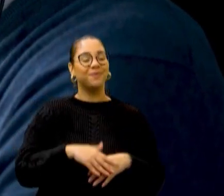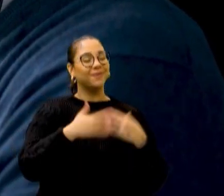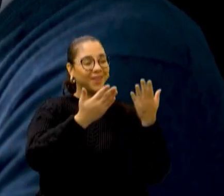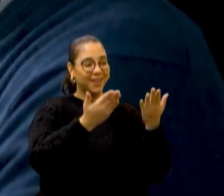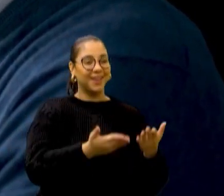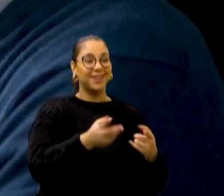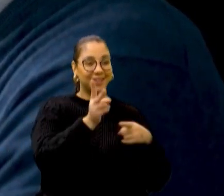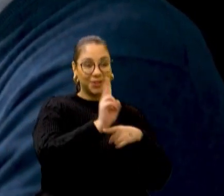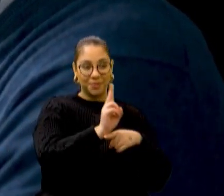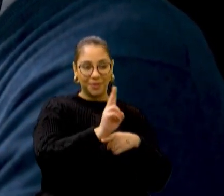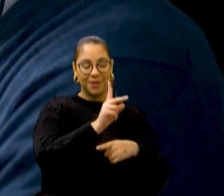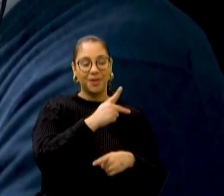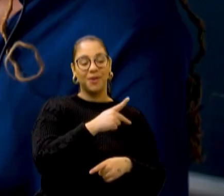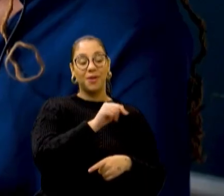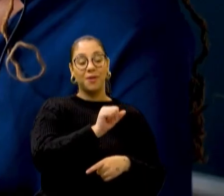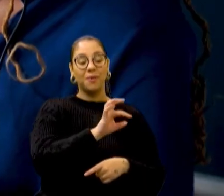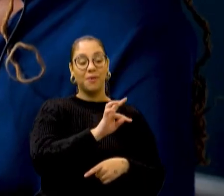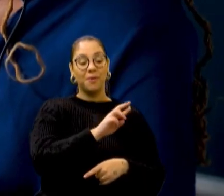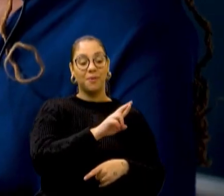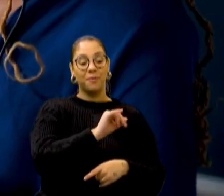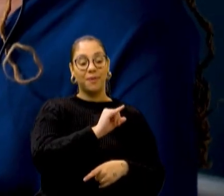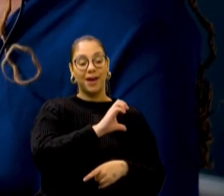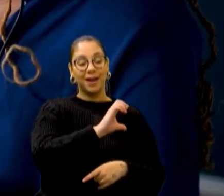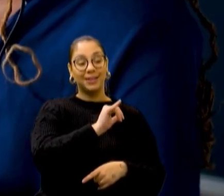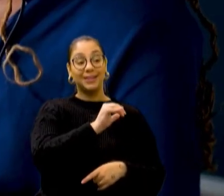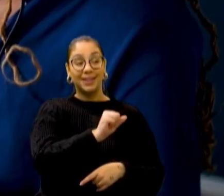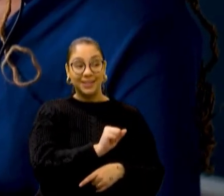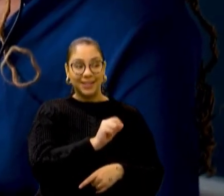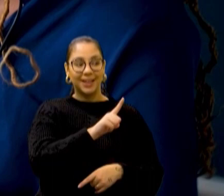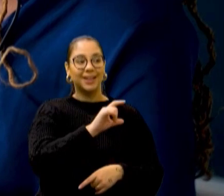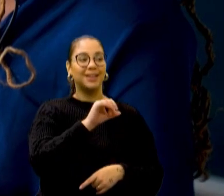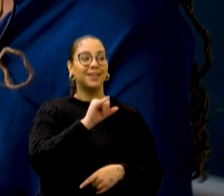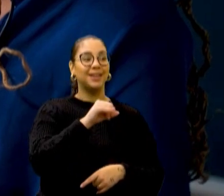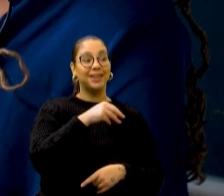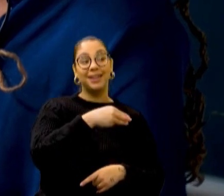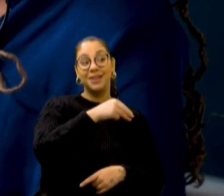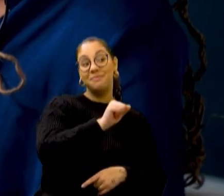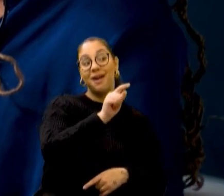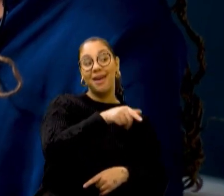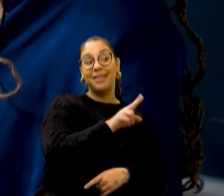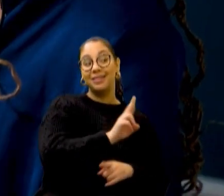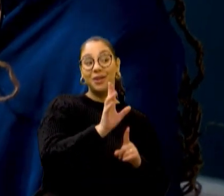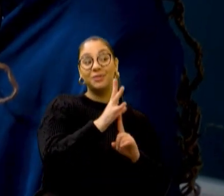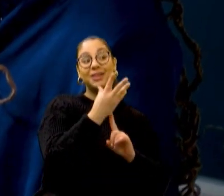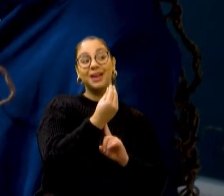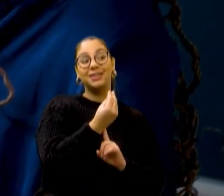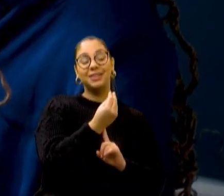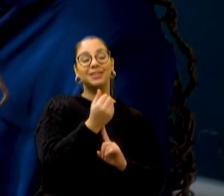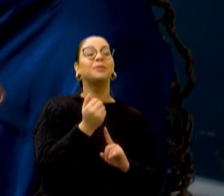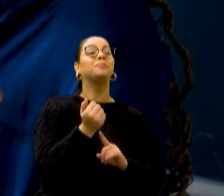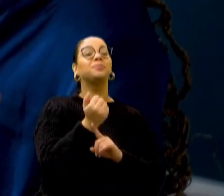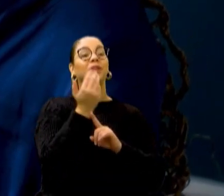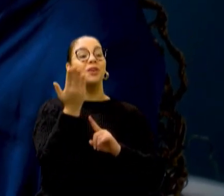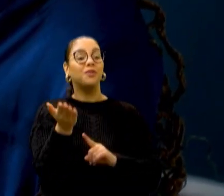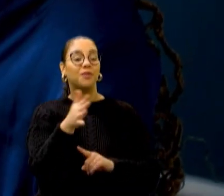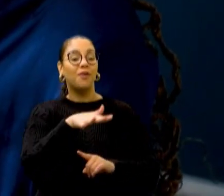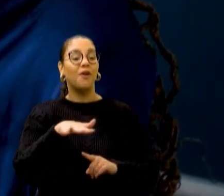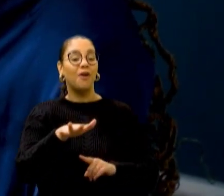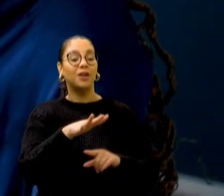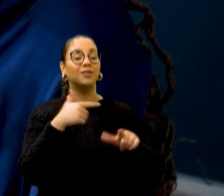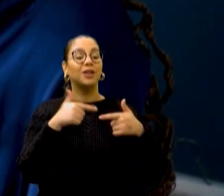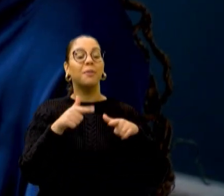de saque Patrícia Lima nome de artista viu Patrícia Lima e como é que é a Patrícia fora aqui do trabalho